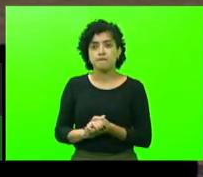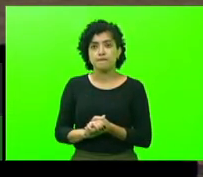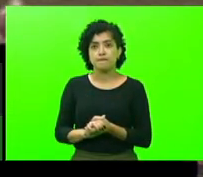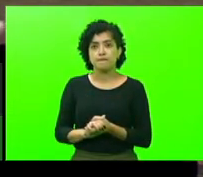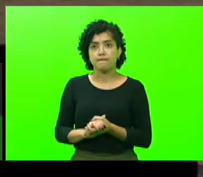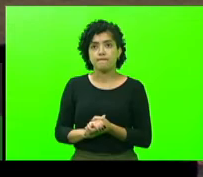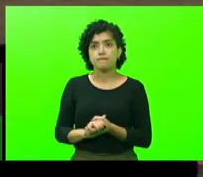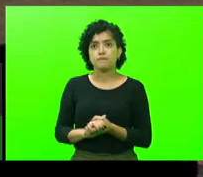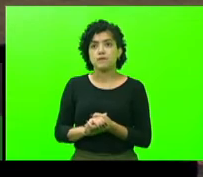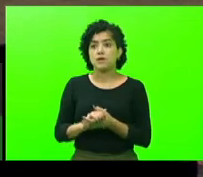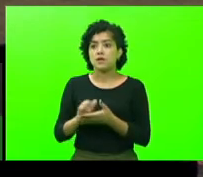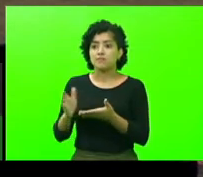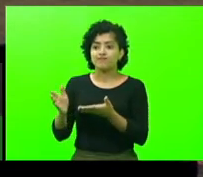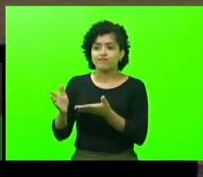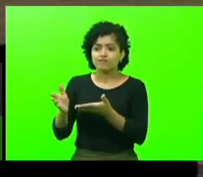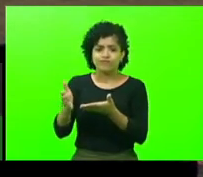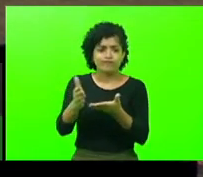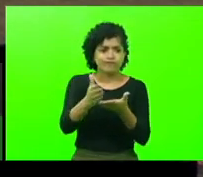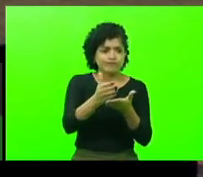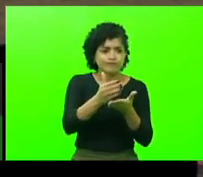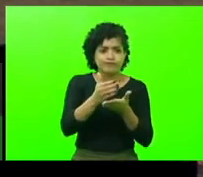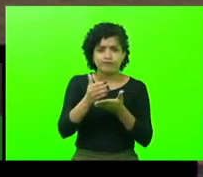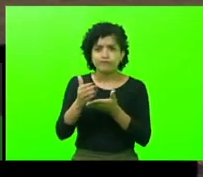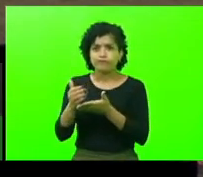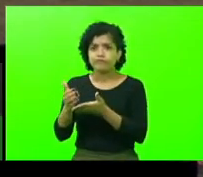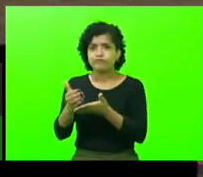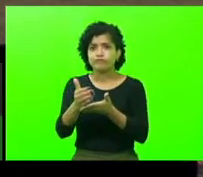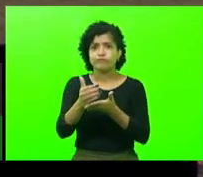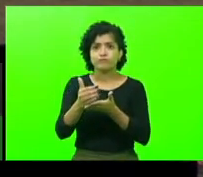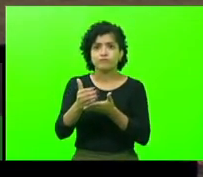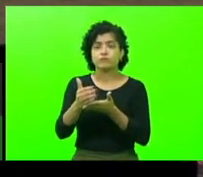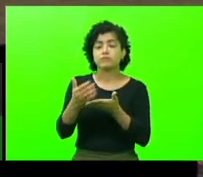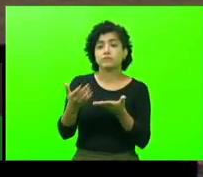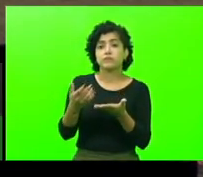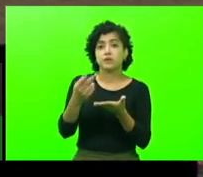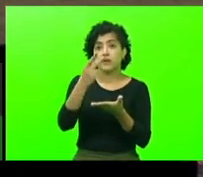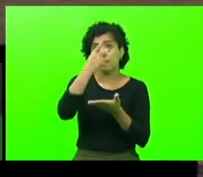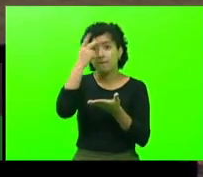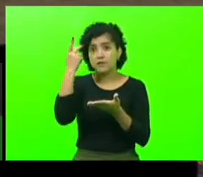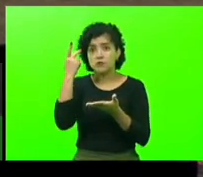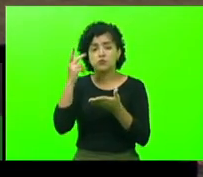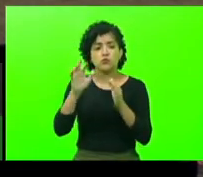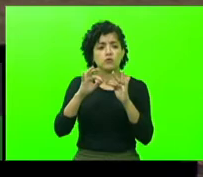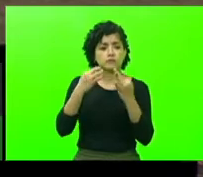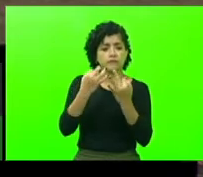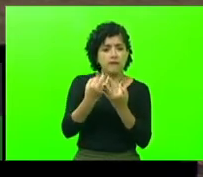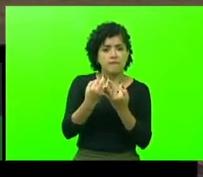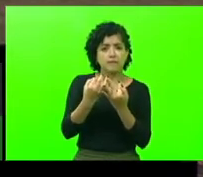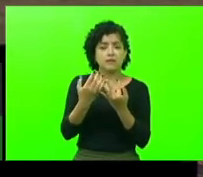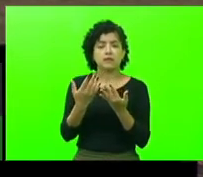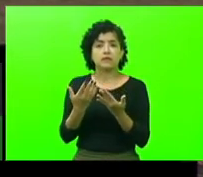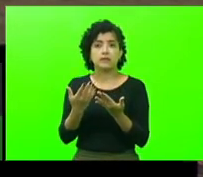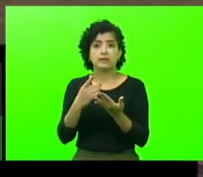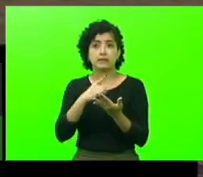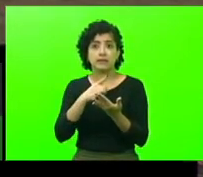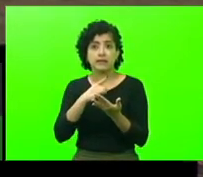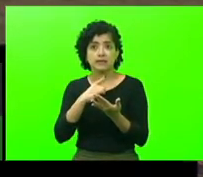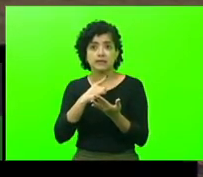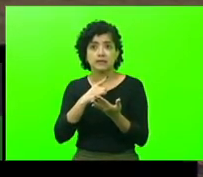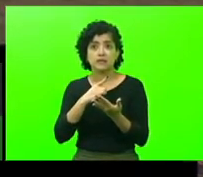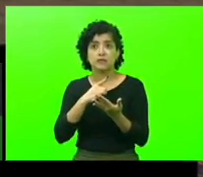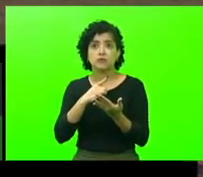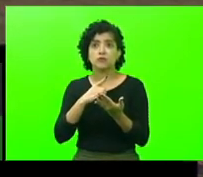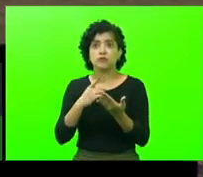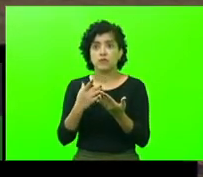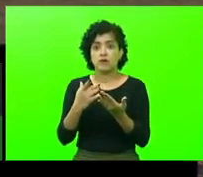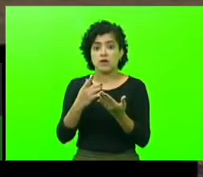o não recolhimento, ou seja, ainda há pessoas e famílias que não colocam o